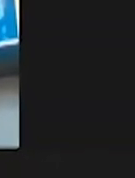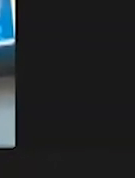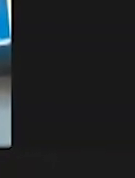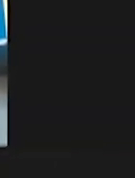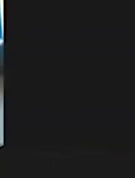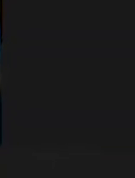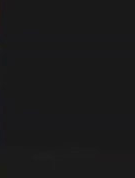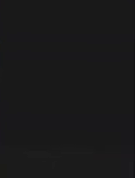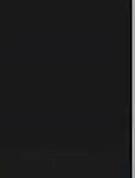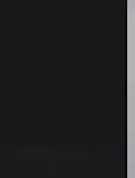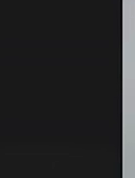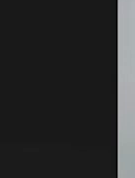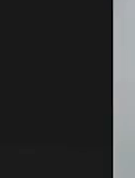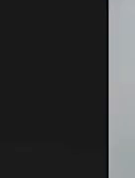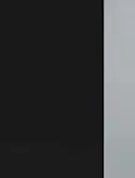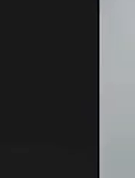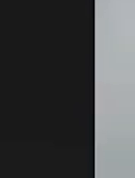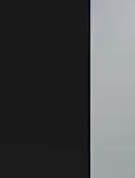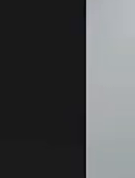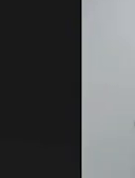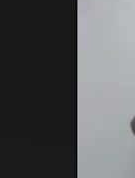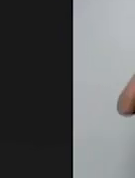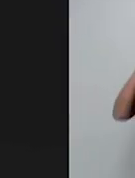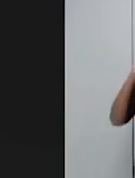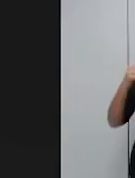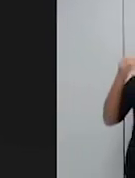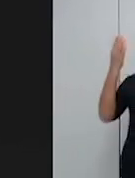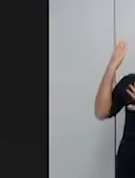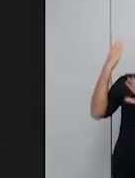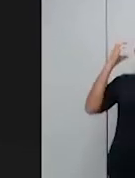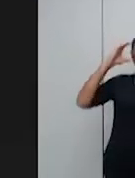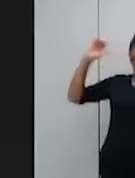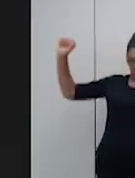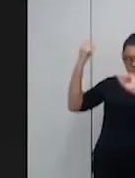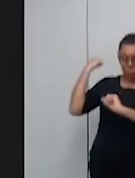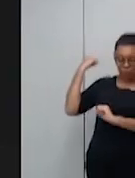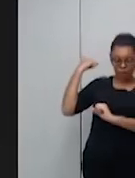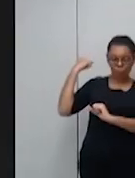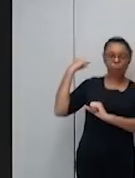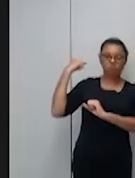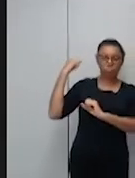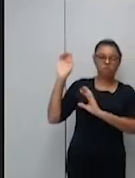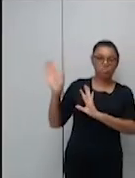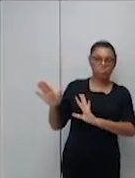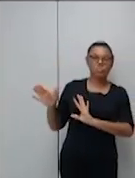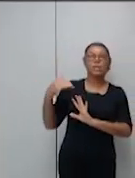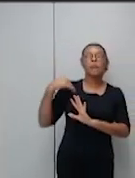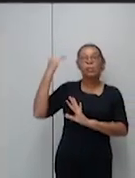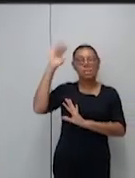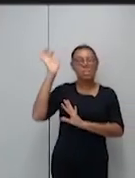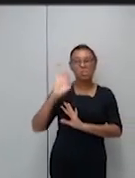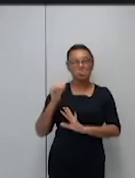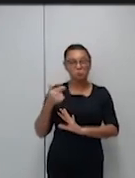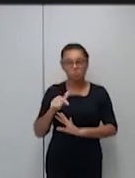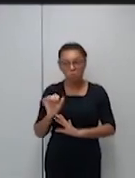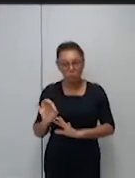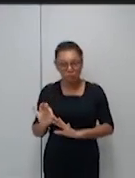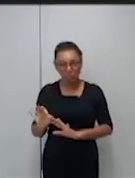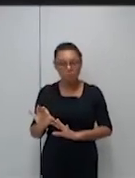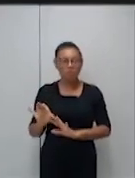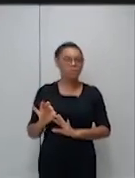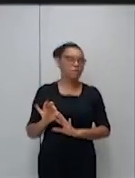no pagamento não acarreta por si só a sua extinção automática uma vez que é imprescindível a prévia notificação